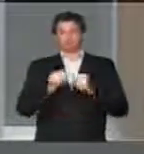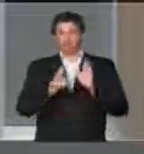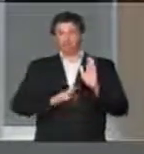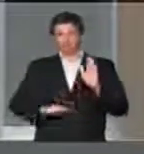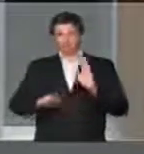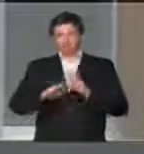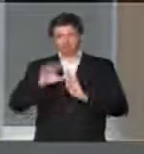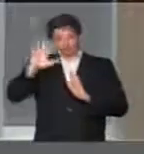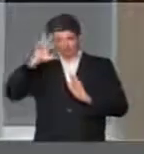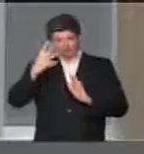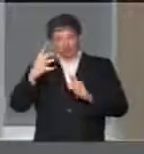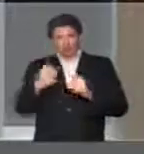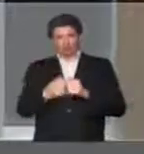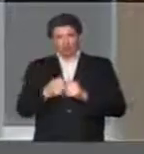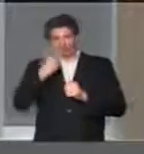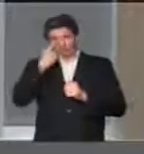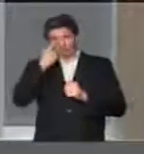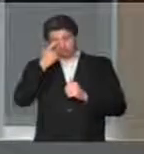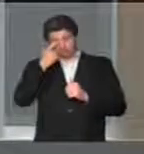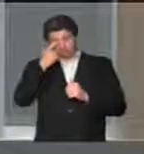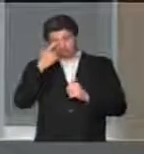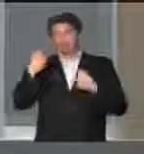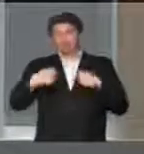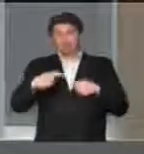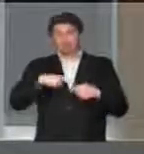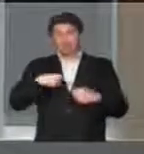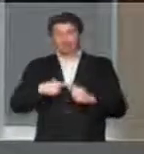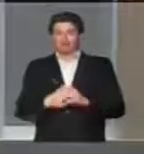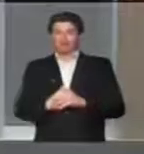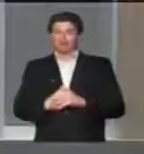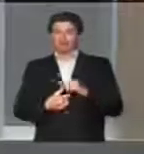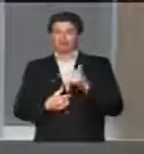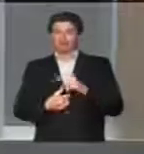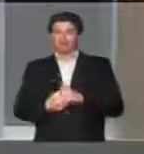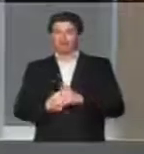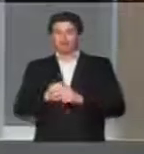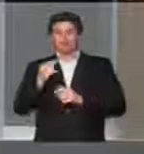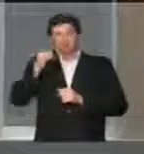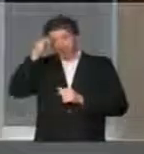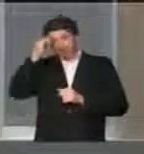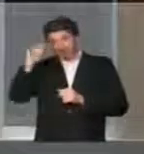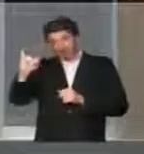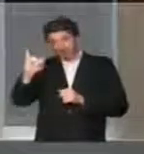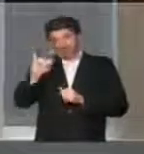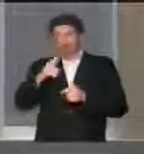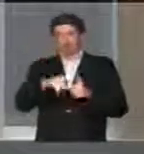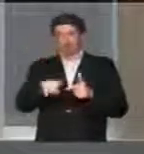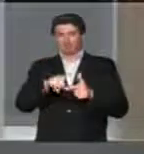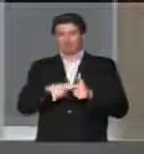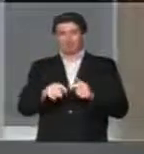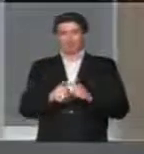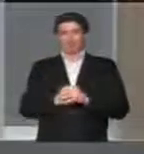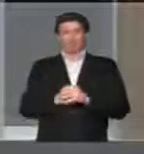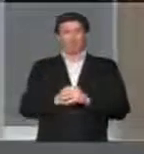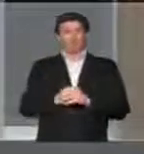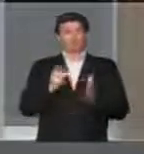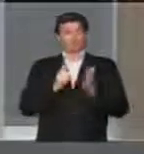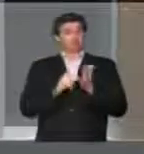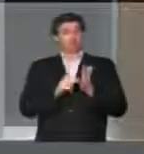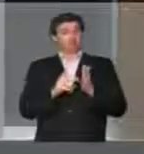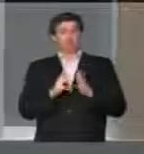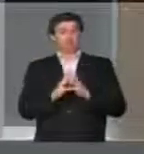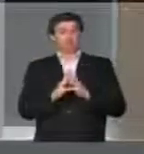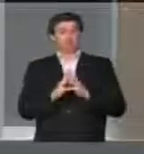as decisões que deveriam ter sido tomadas, de precaução. Na